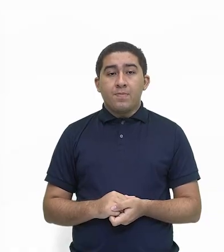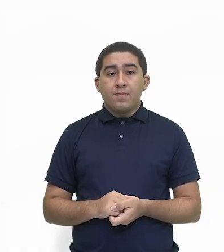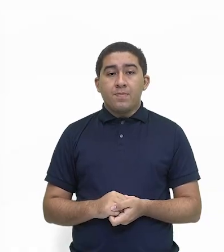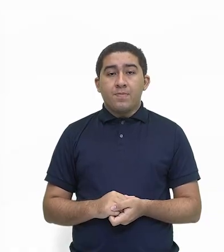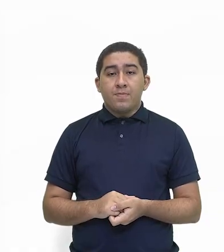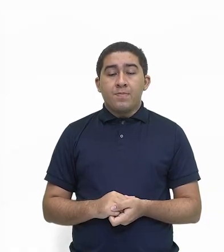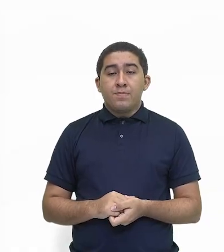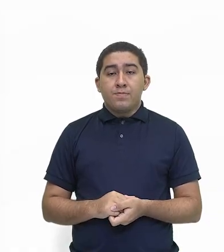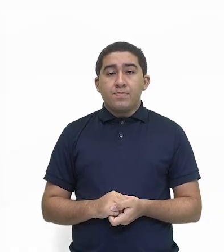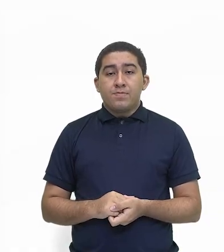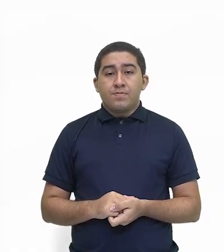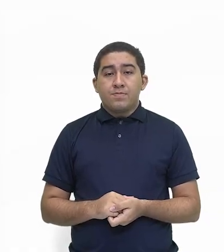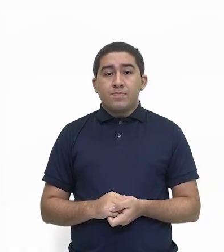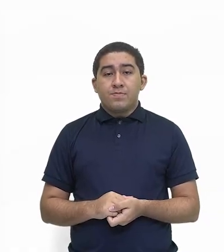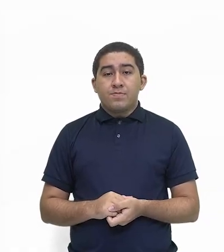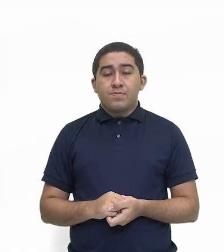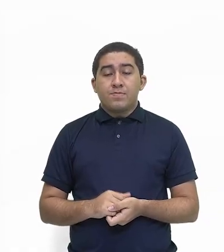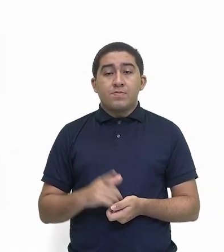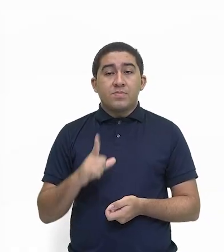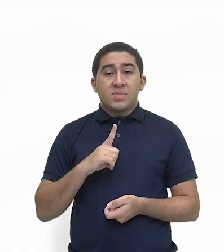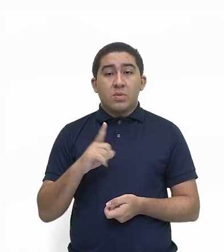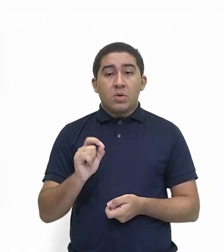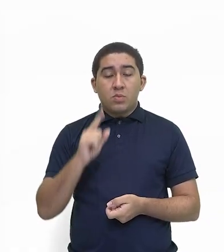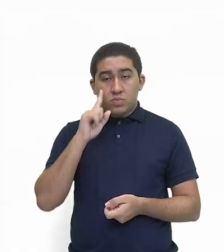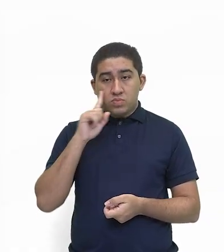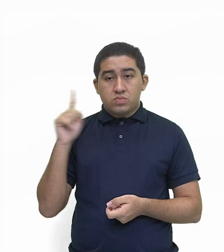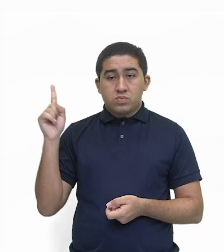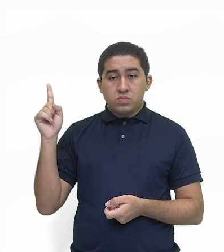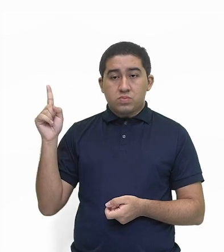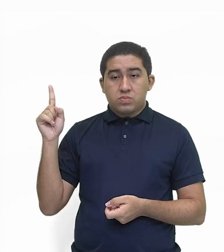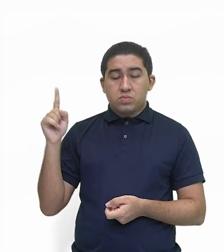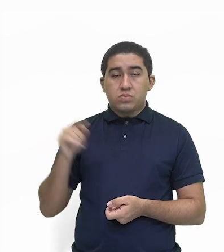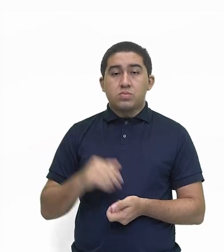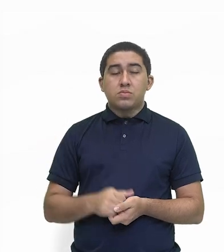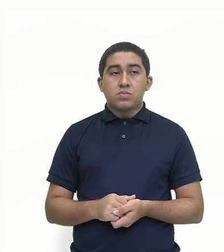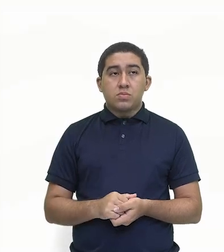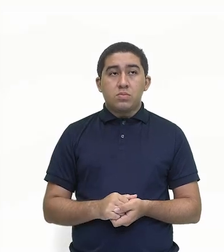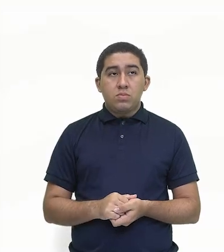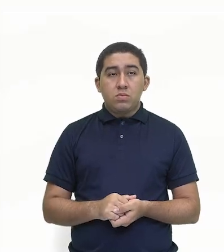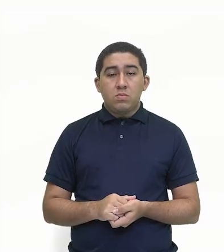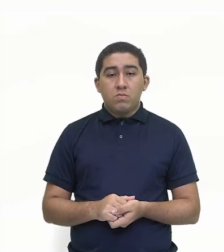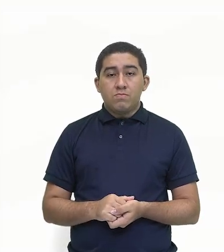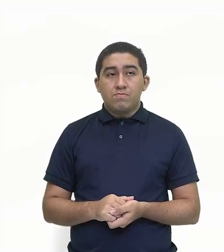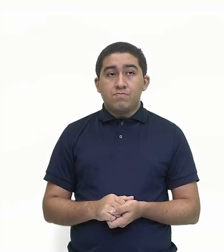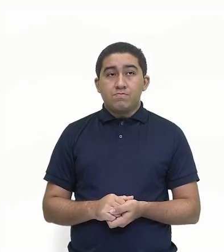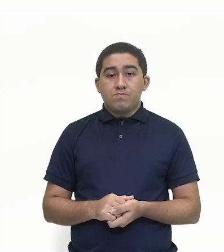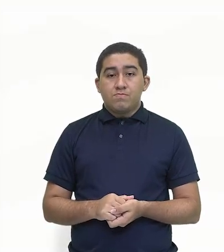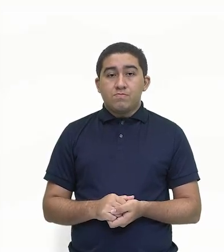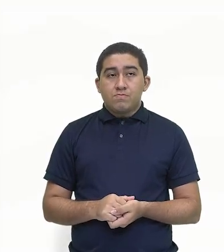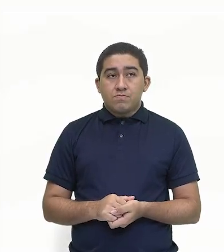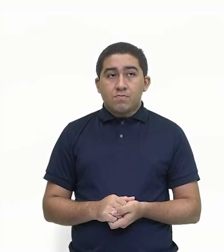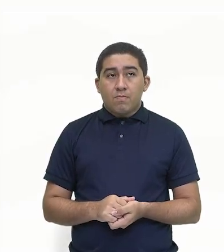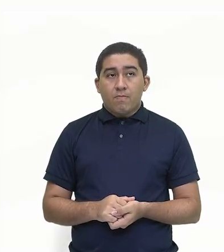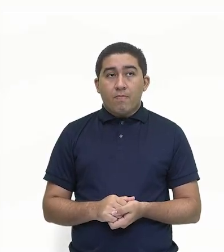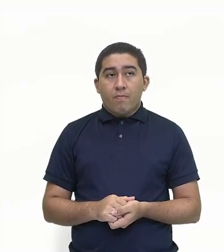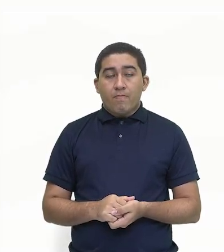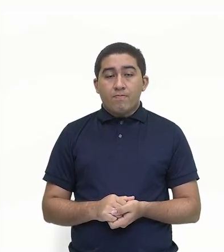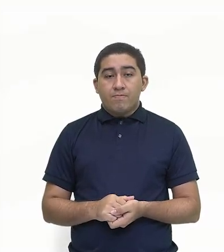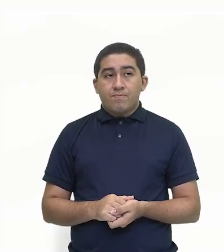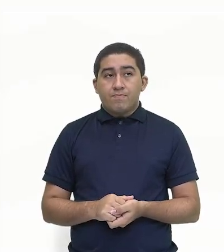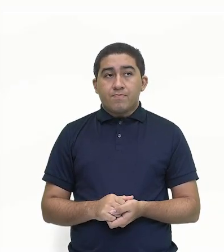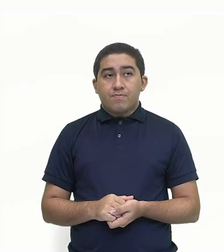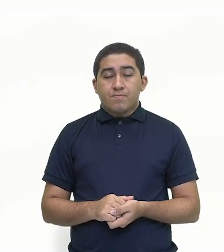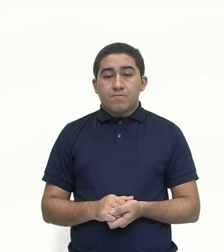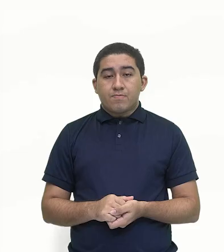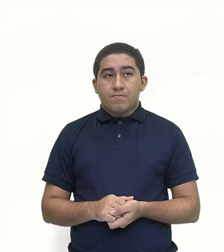Nós temos aí consoante mais Y, ok? Com consoante mais Y,